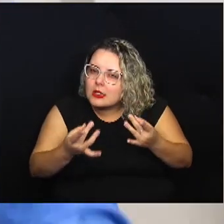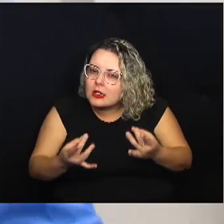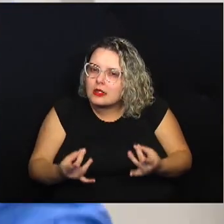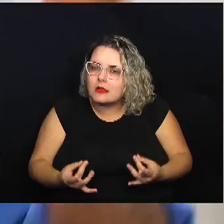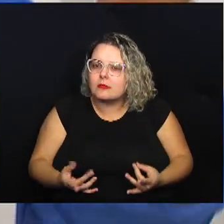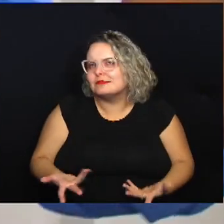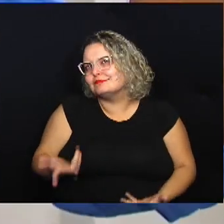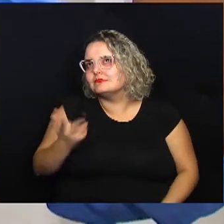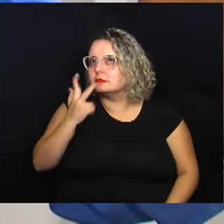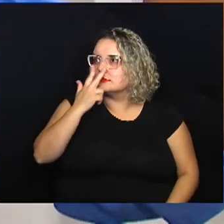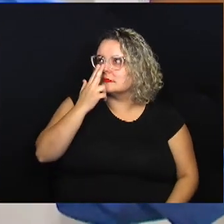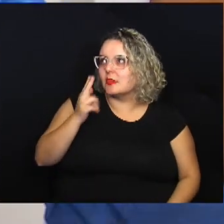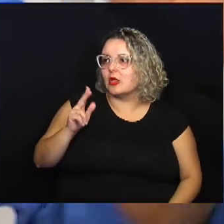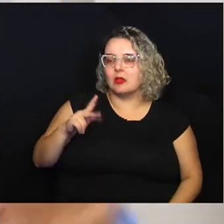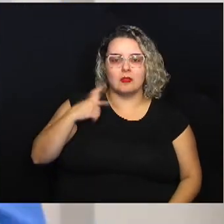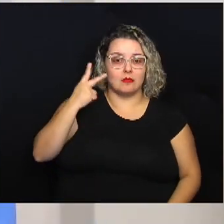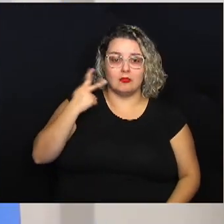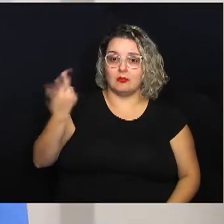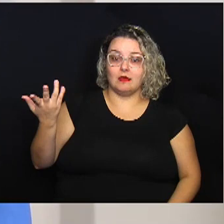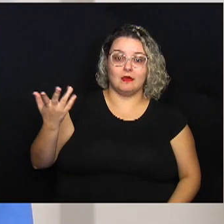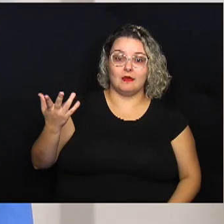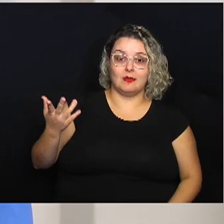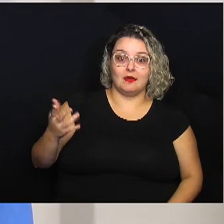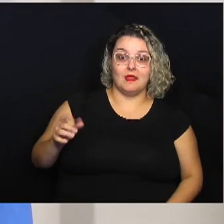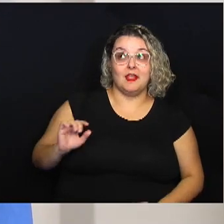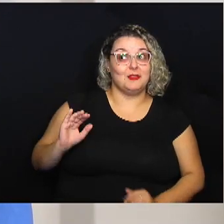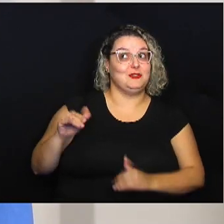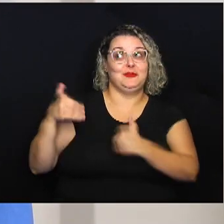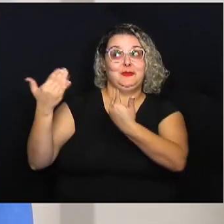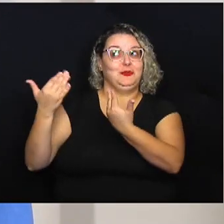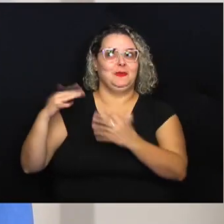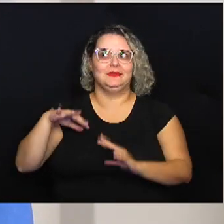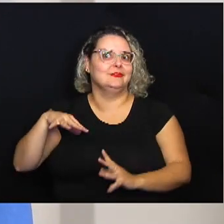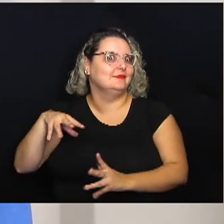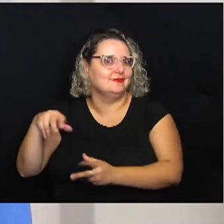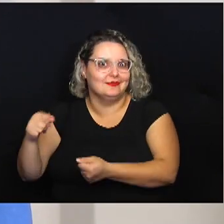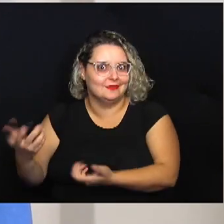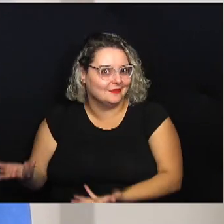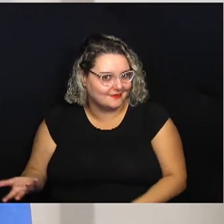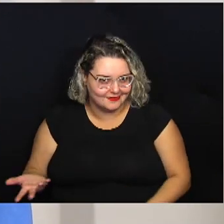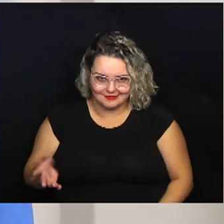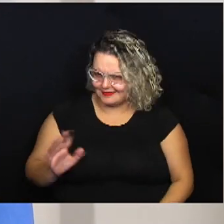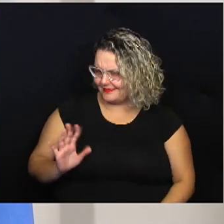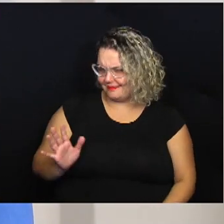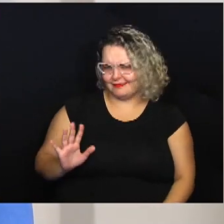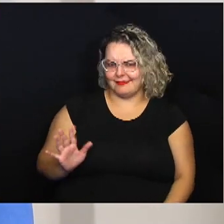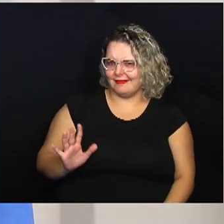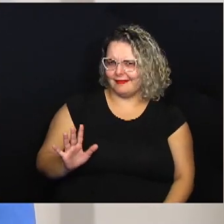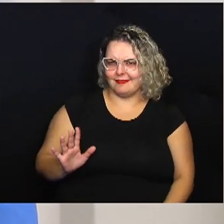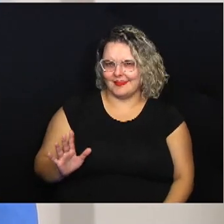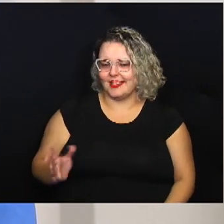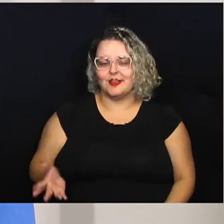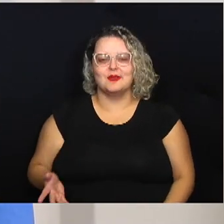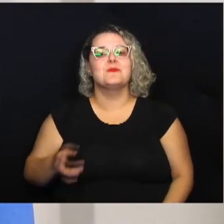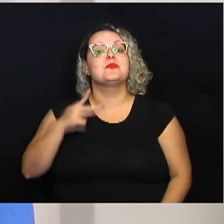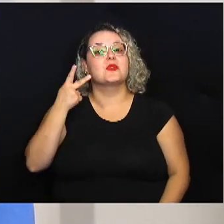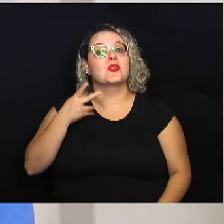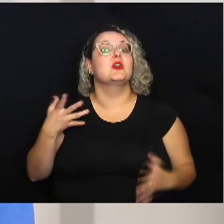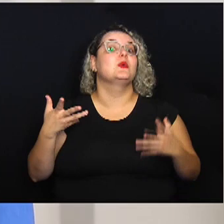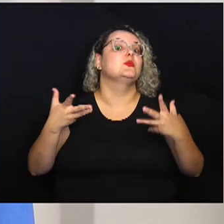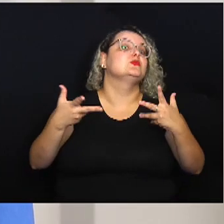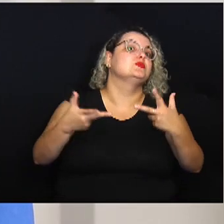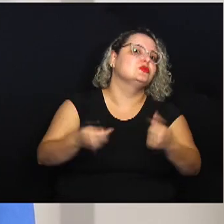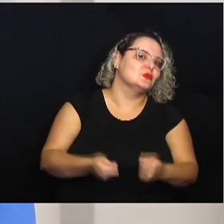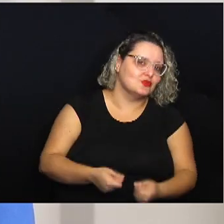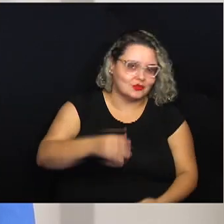vereador fosse um ser extraterreno, né? Os vereadores também como todos os